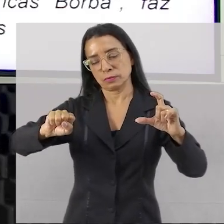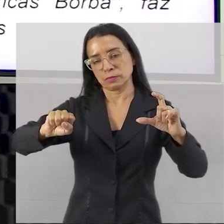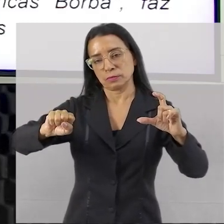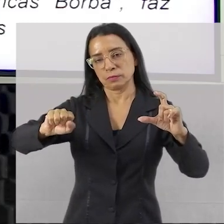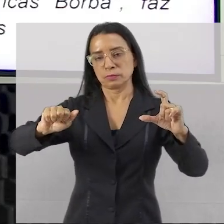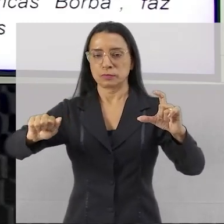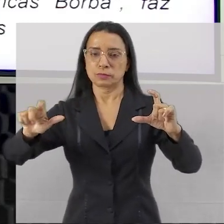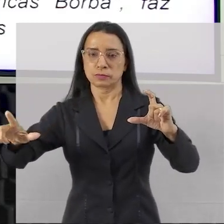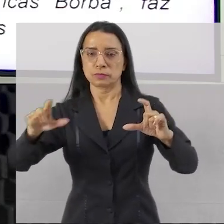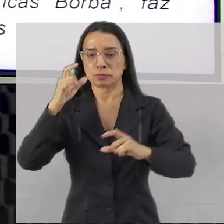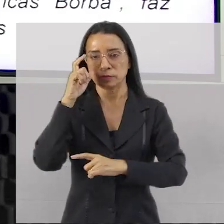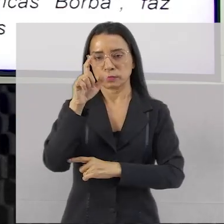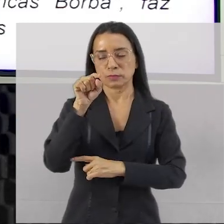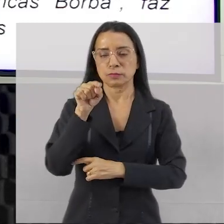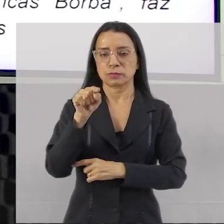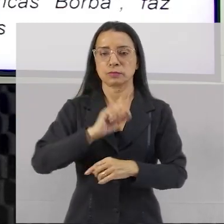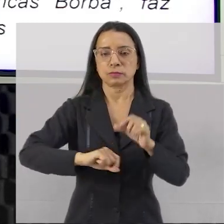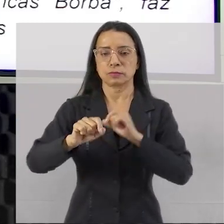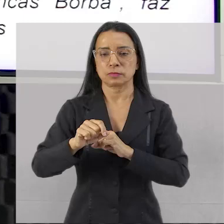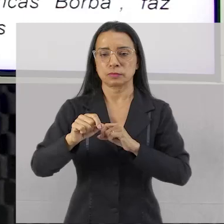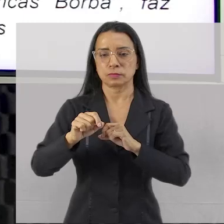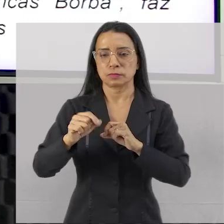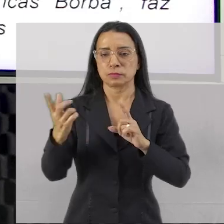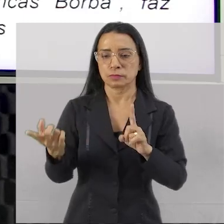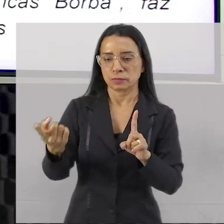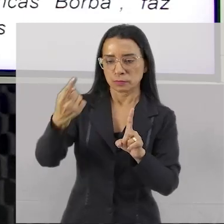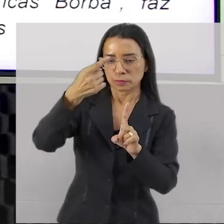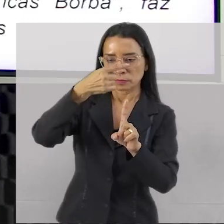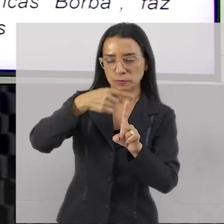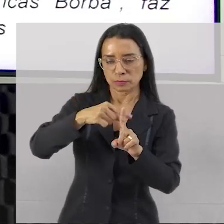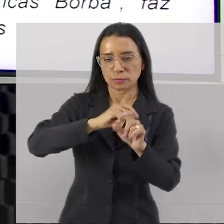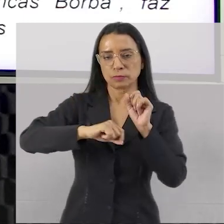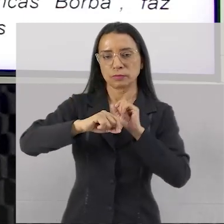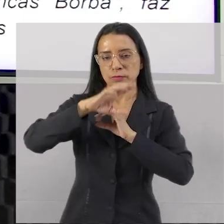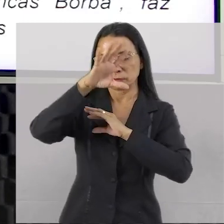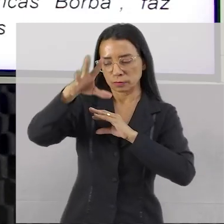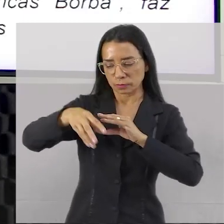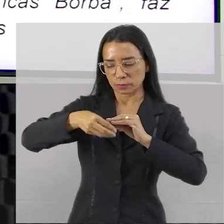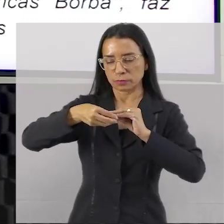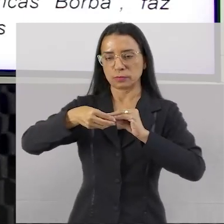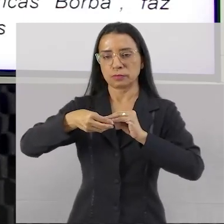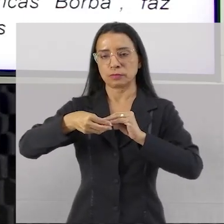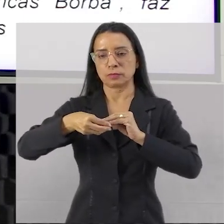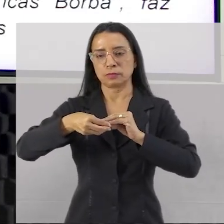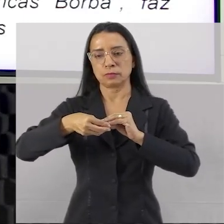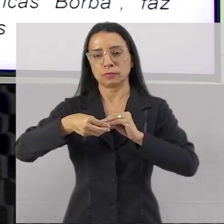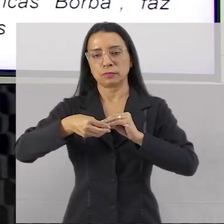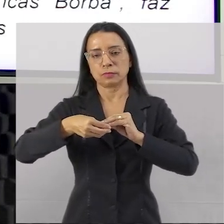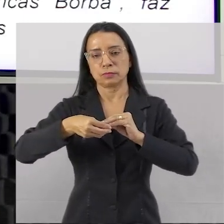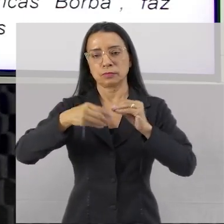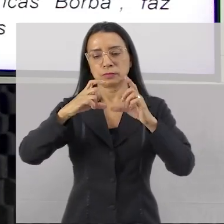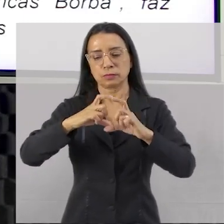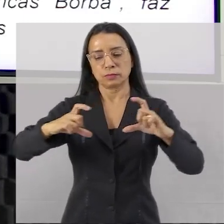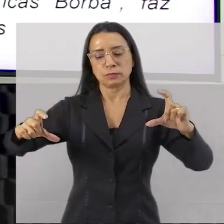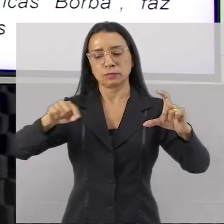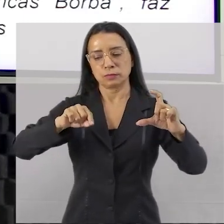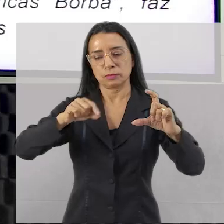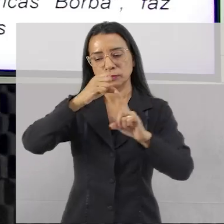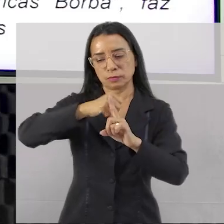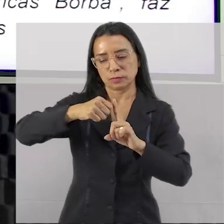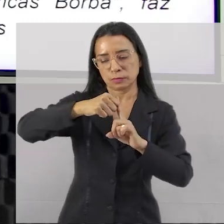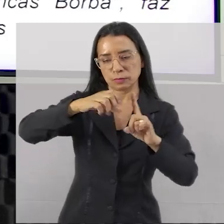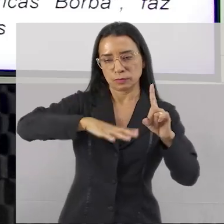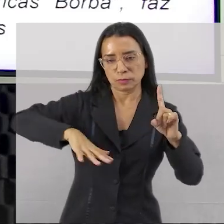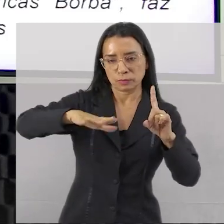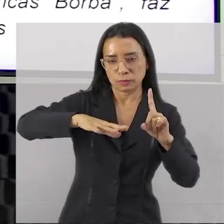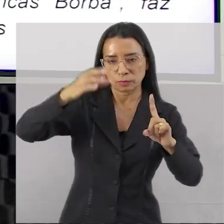que você adicione um repertório sociocultural. Você vai perceber